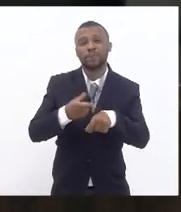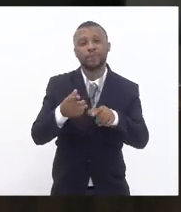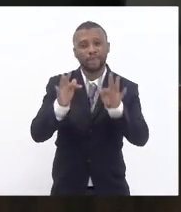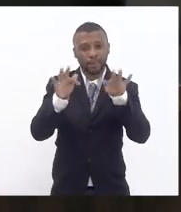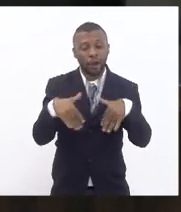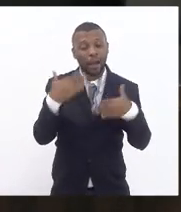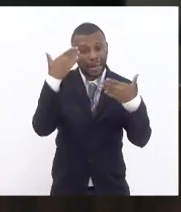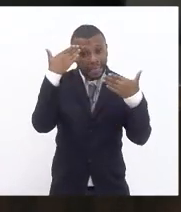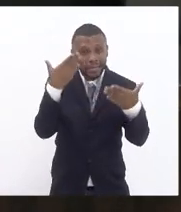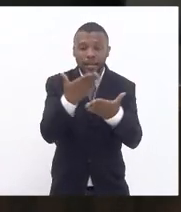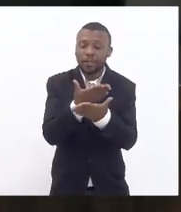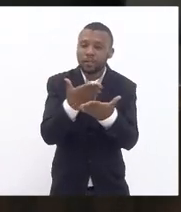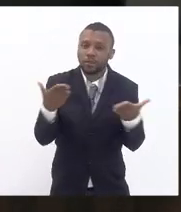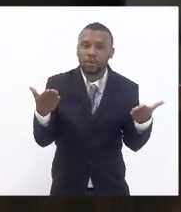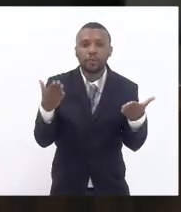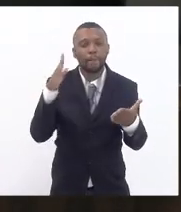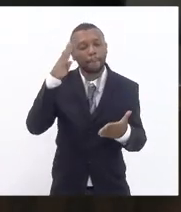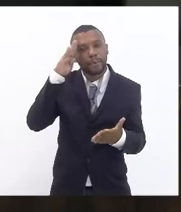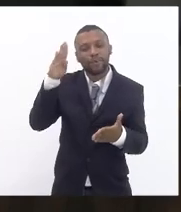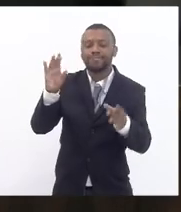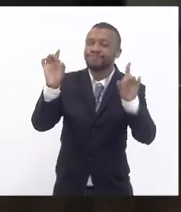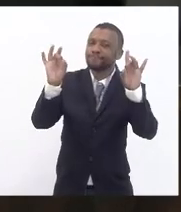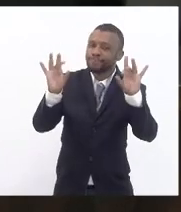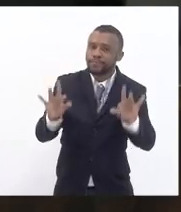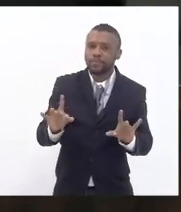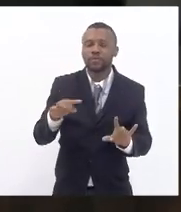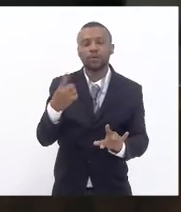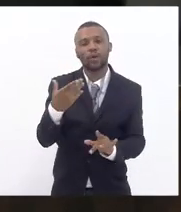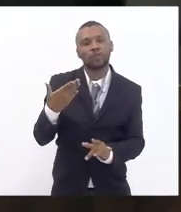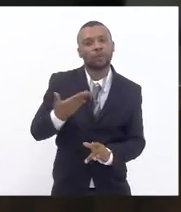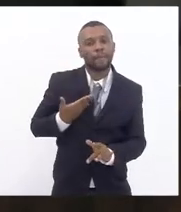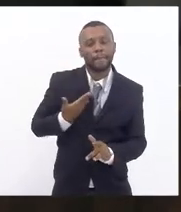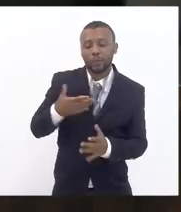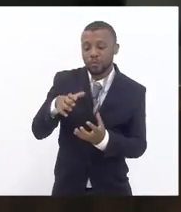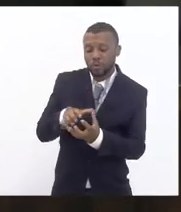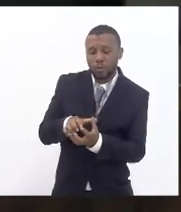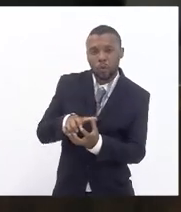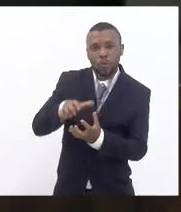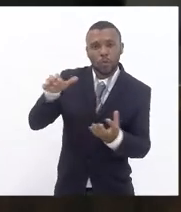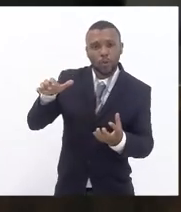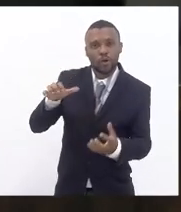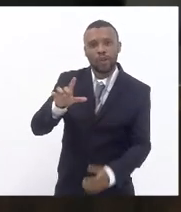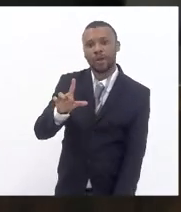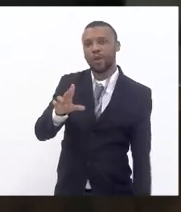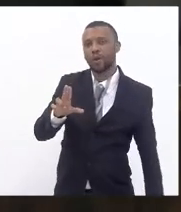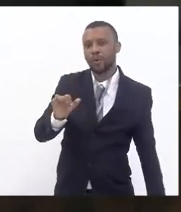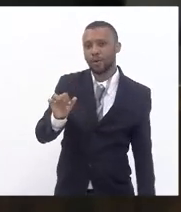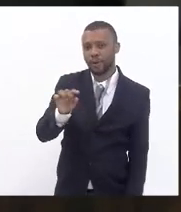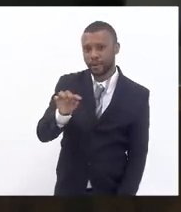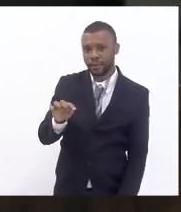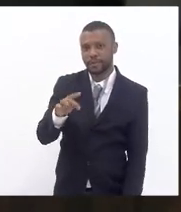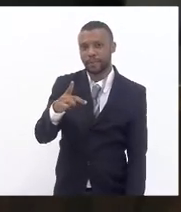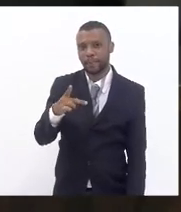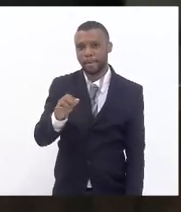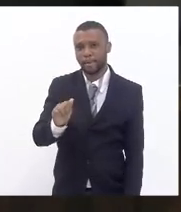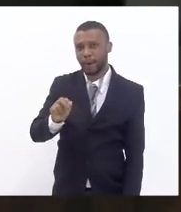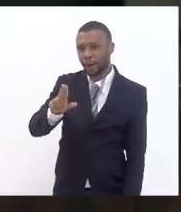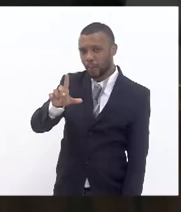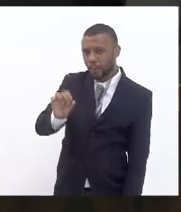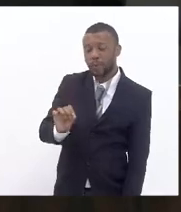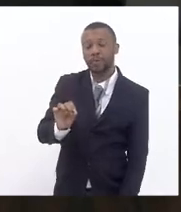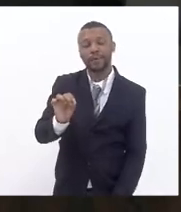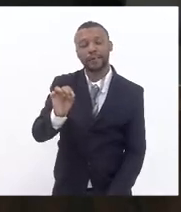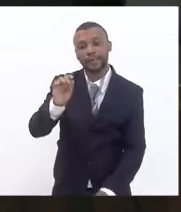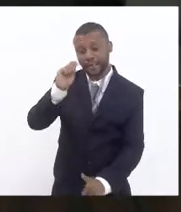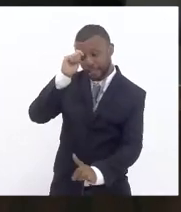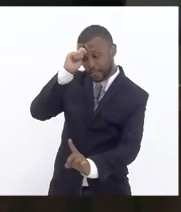em especial nosso querido decano, deputado Luiz Paulo, pela sempre ajuda, né, deputado Valdec? e saudar mais